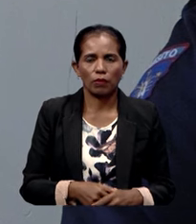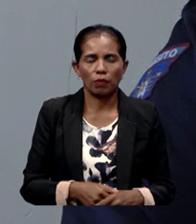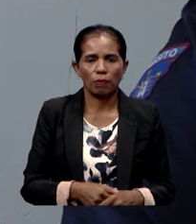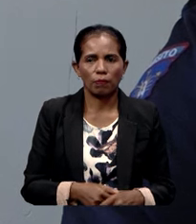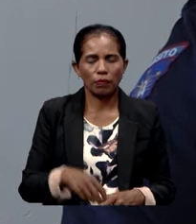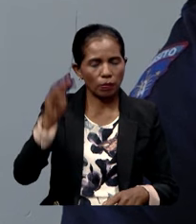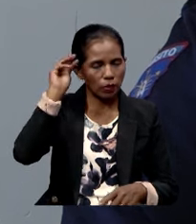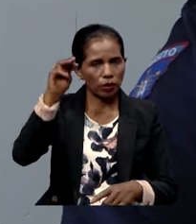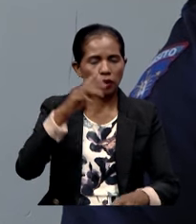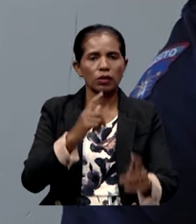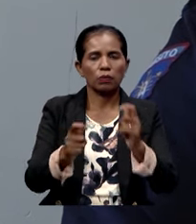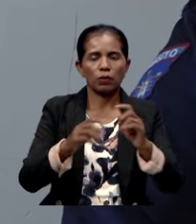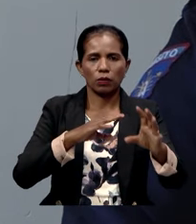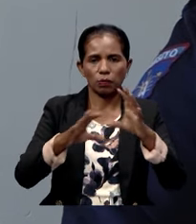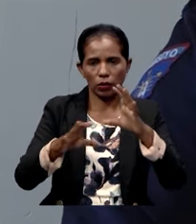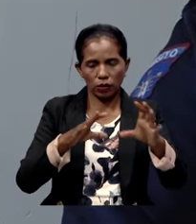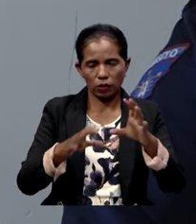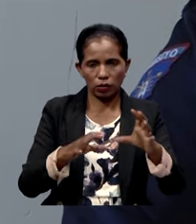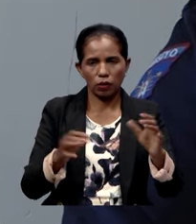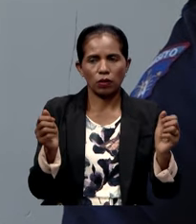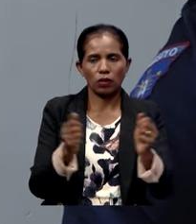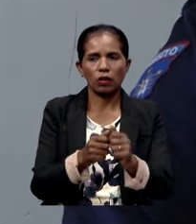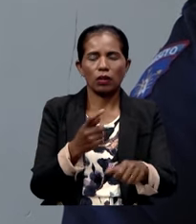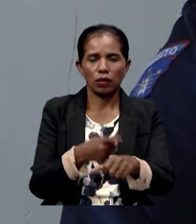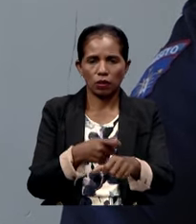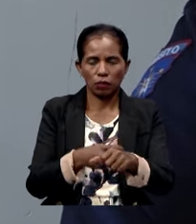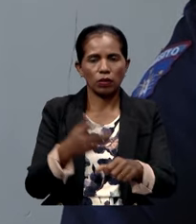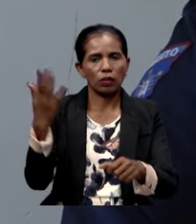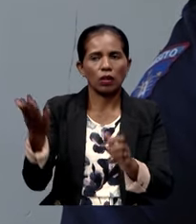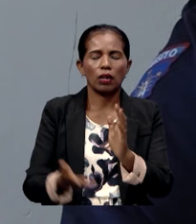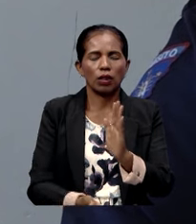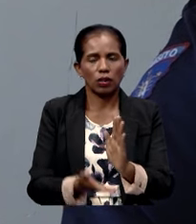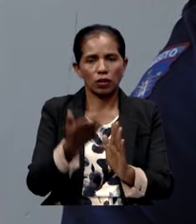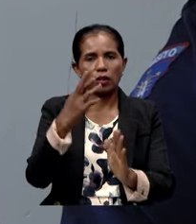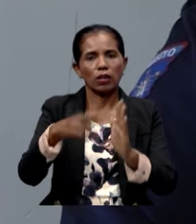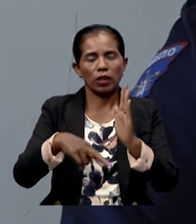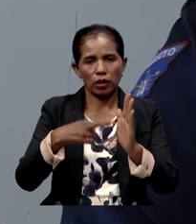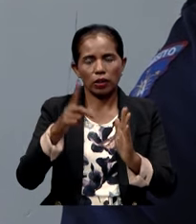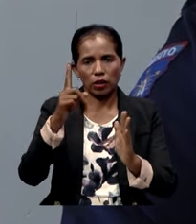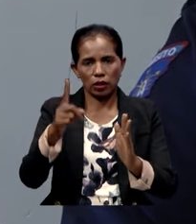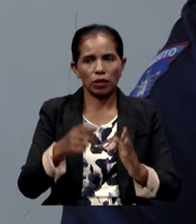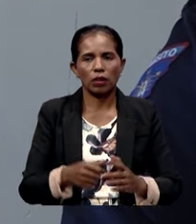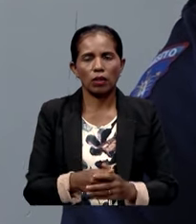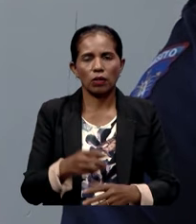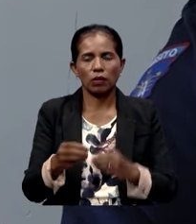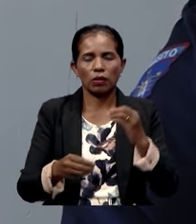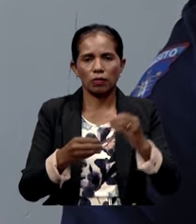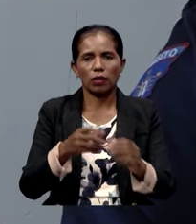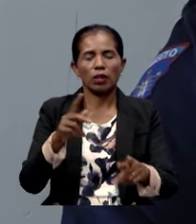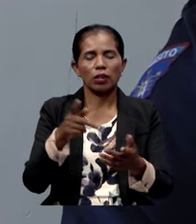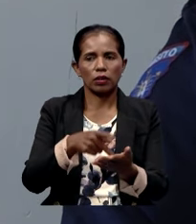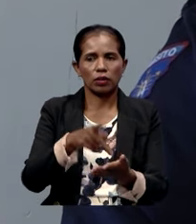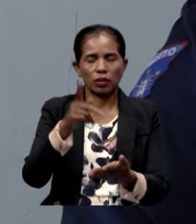ministro transporte e comunicação neve ia tempo neva hasai ona circular ida kata tarifa neva ne